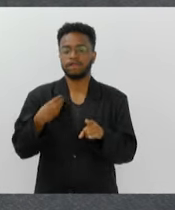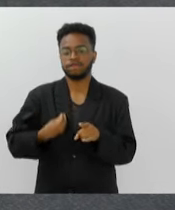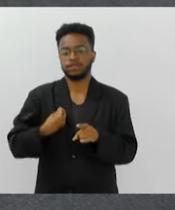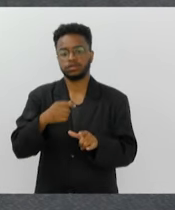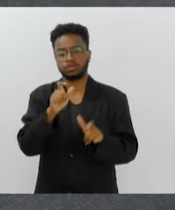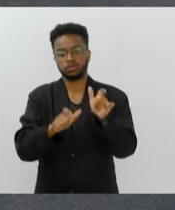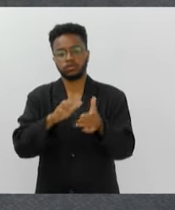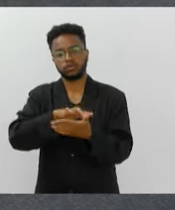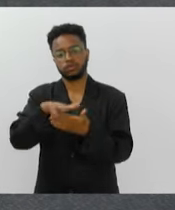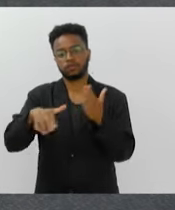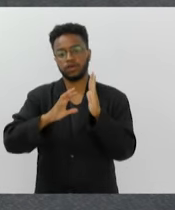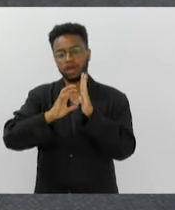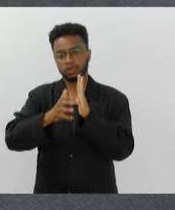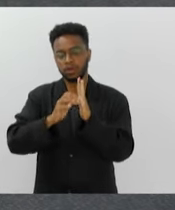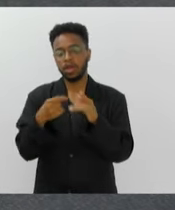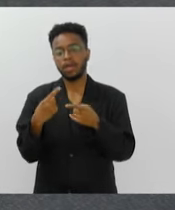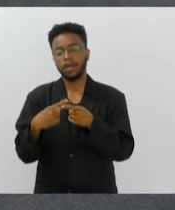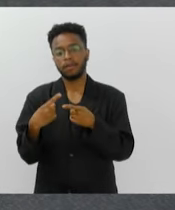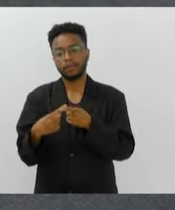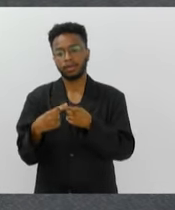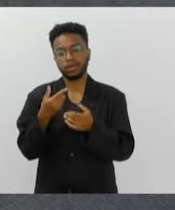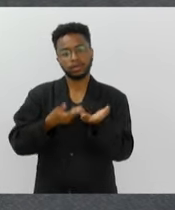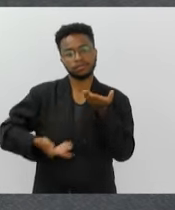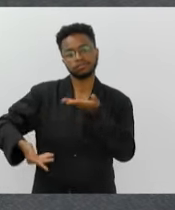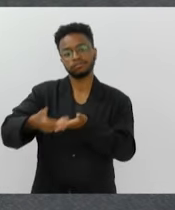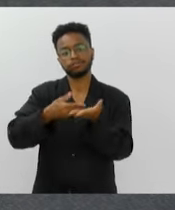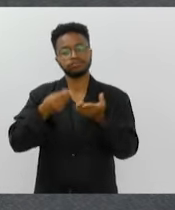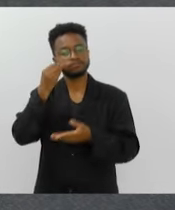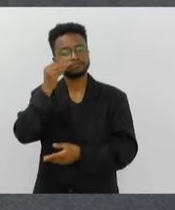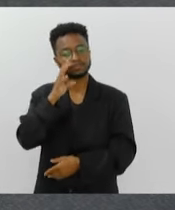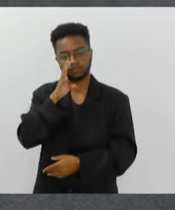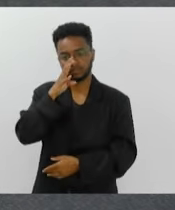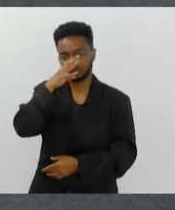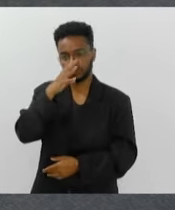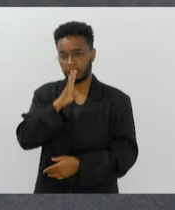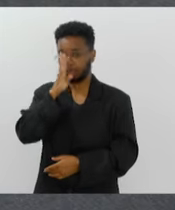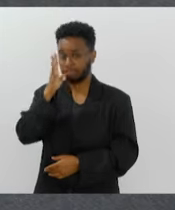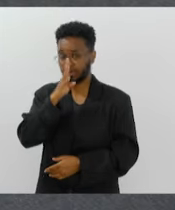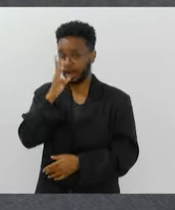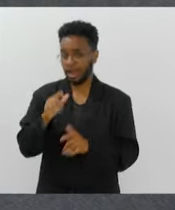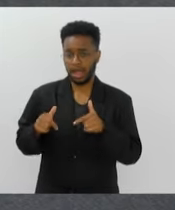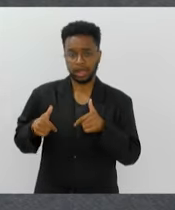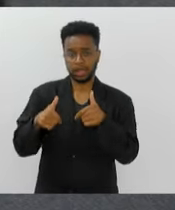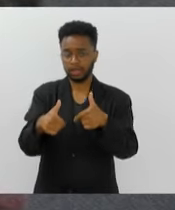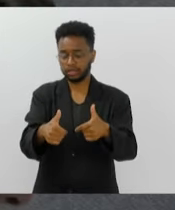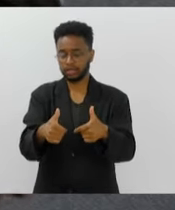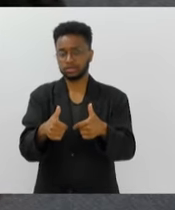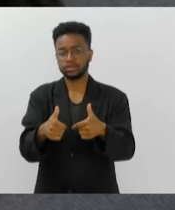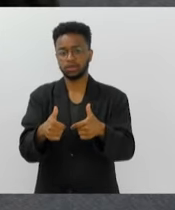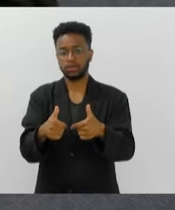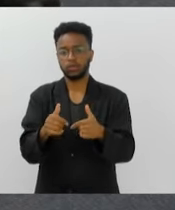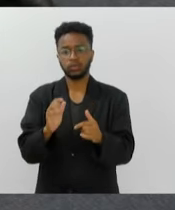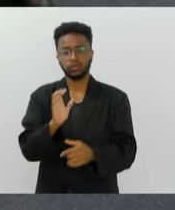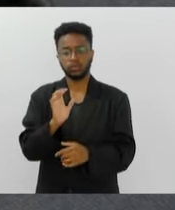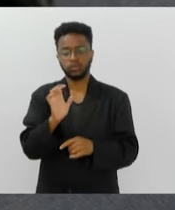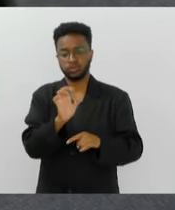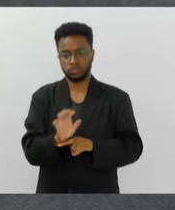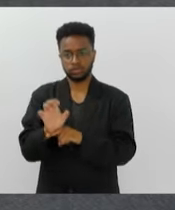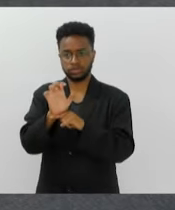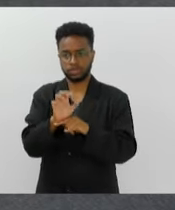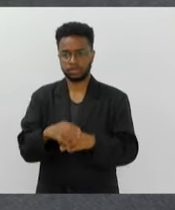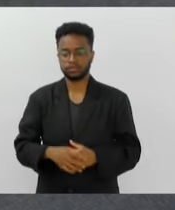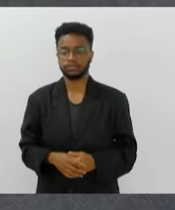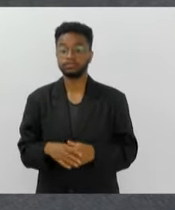partidos que se entrin cherar para resistir a esse arbítrio essa interdição do Estado democrático de